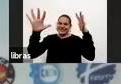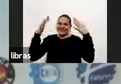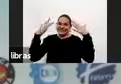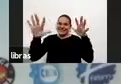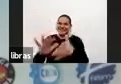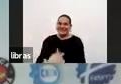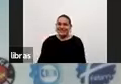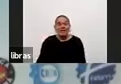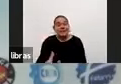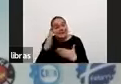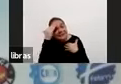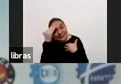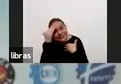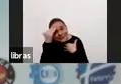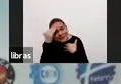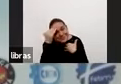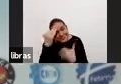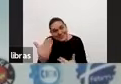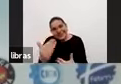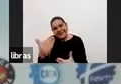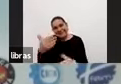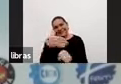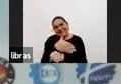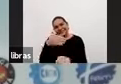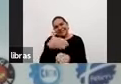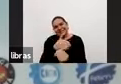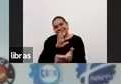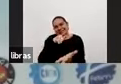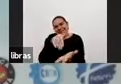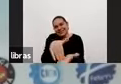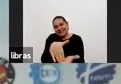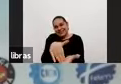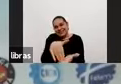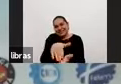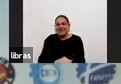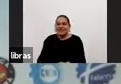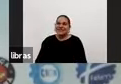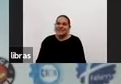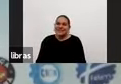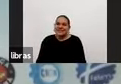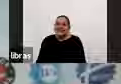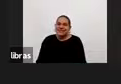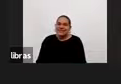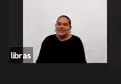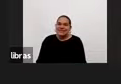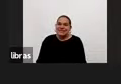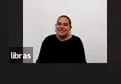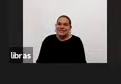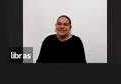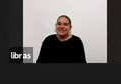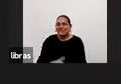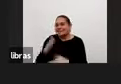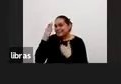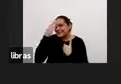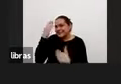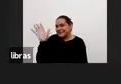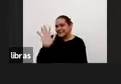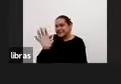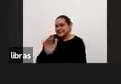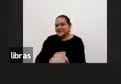tá? Obrigado por participar. Até a próxima e sucesso. Obrigada aí. Obrigado.